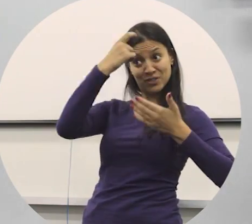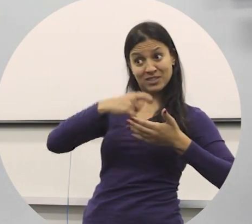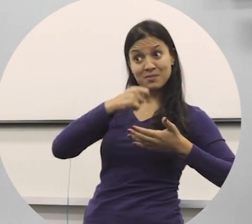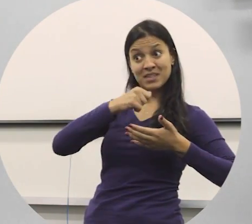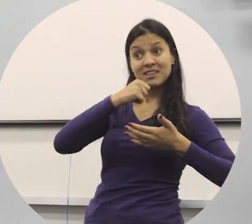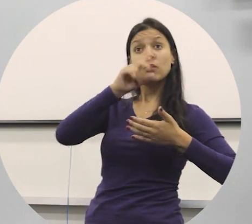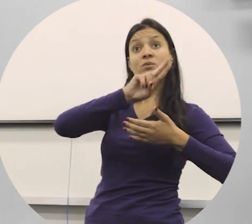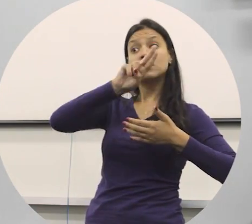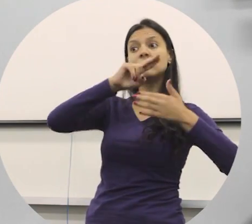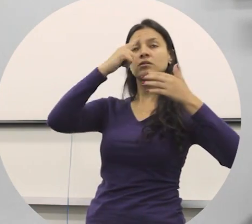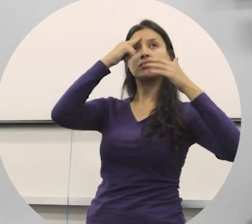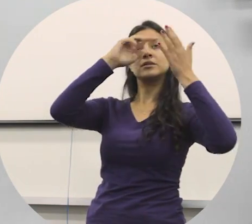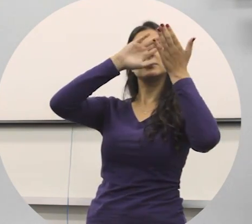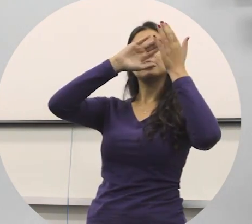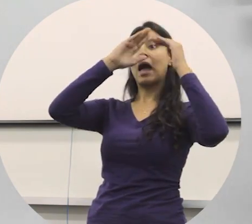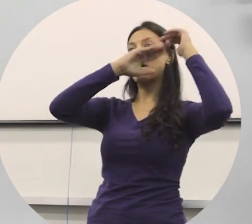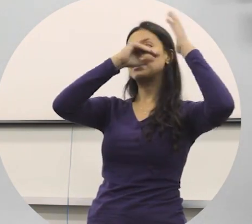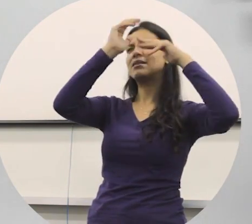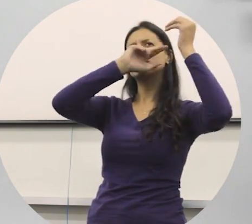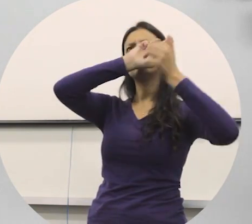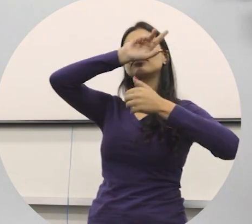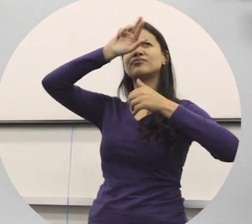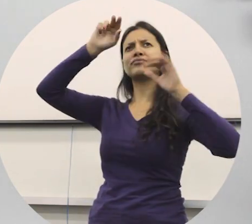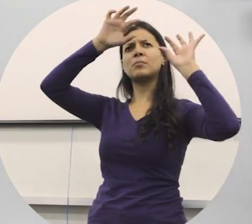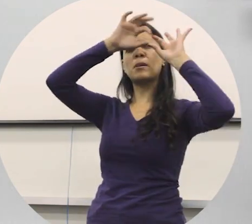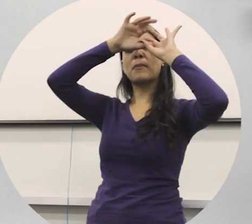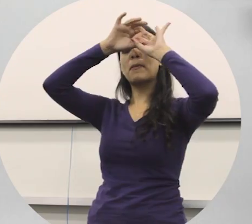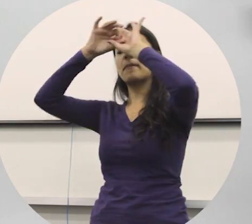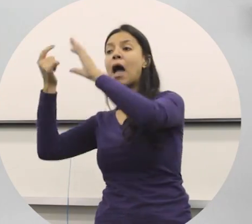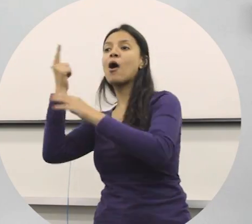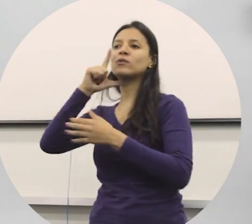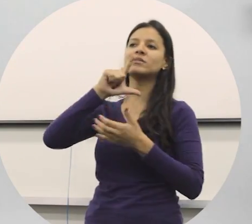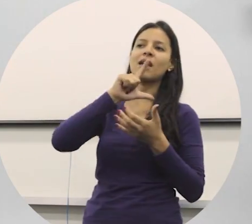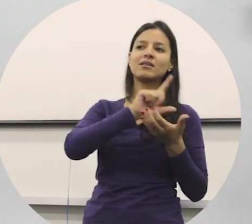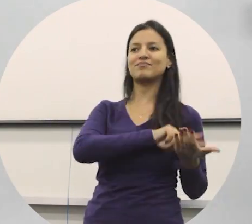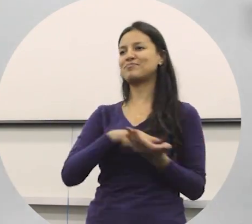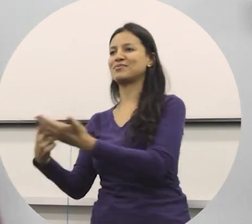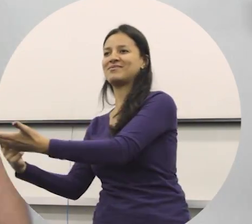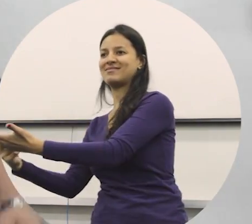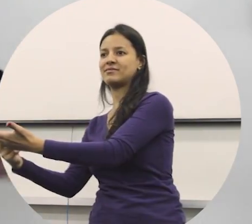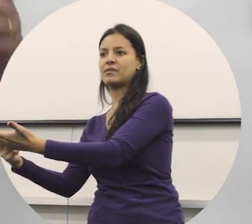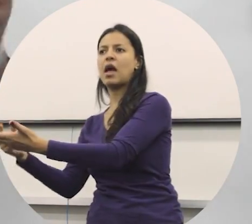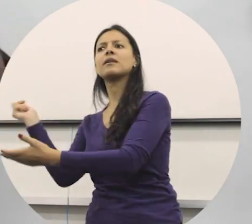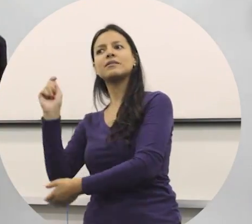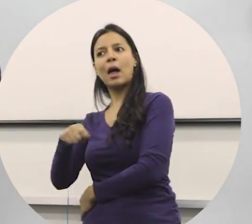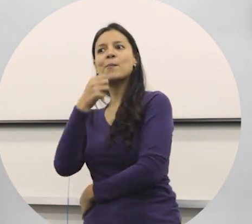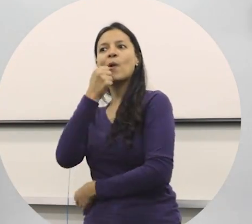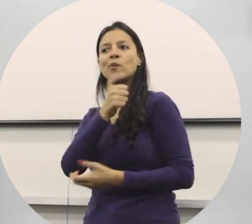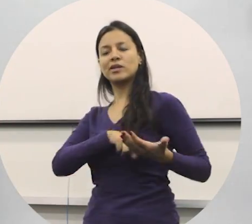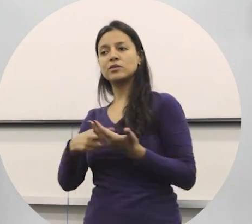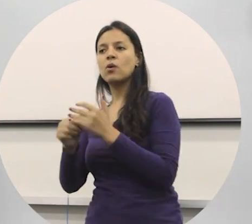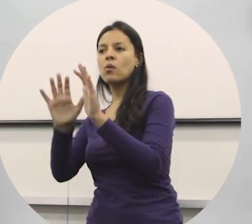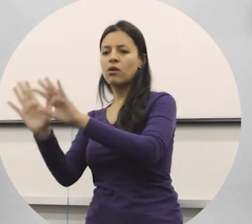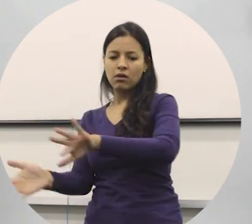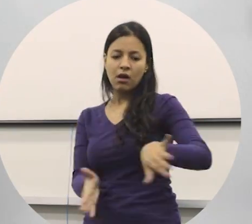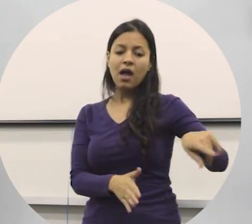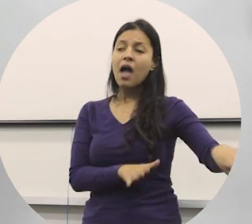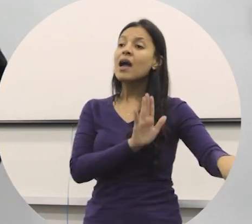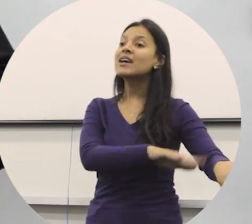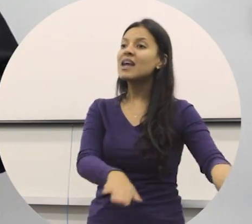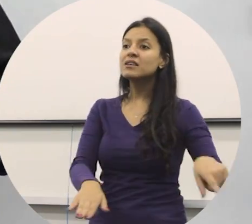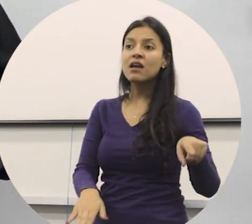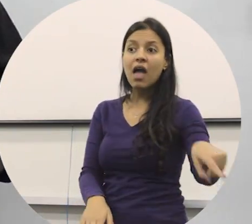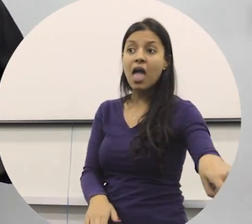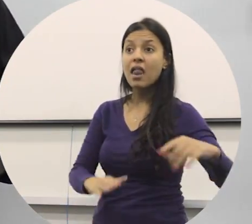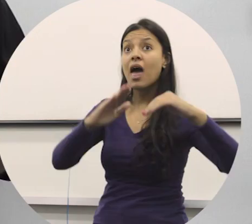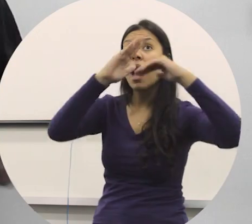bem desenvolvidas no intérprete para que ele execute corretamente o seu trabalho. E aí, quando você pega uma criança oralizada, essas habilidades cognitivas já não